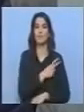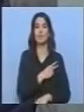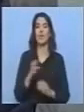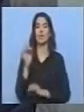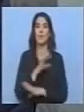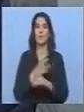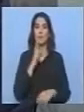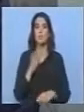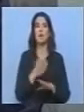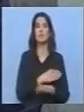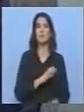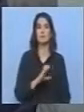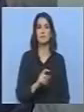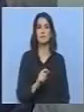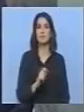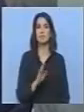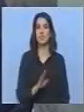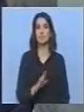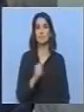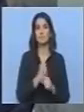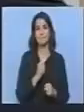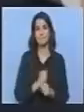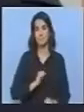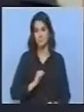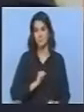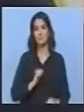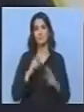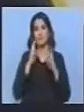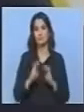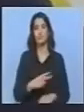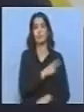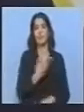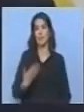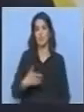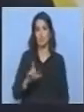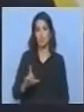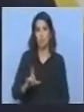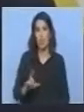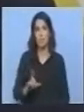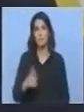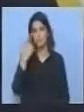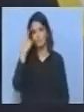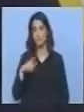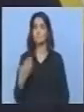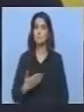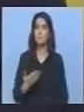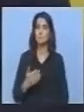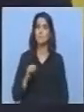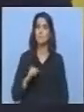por exemplo? Fiz toda a minha carreira académica na Faculdade de Direito de Lisboa.